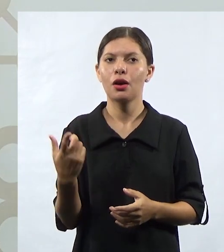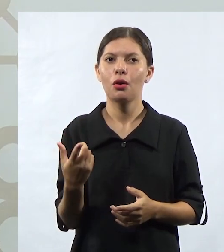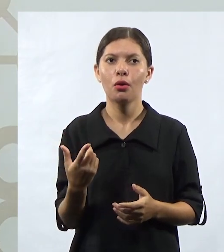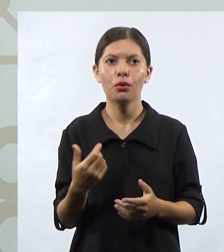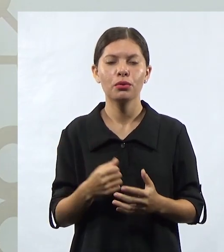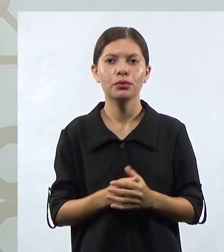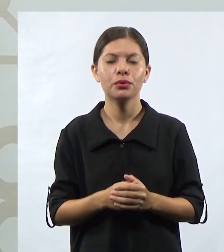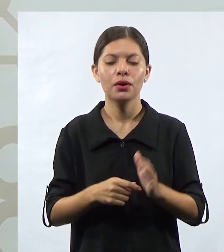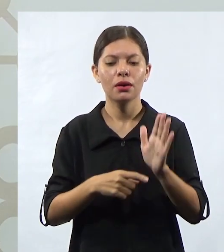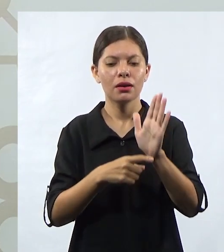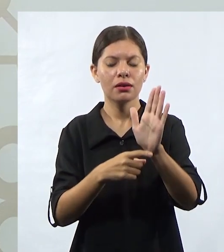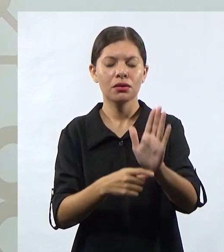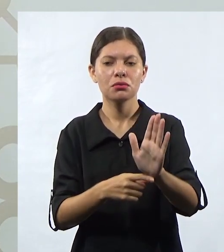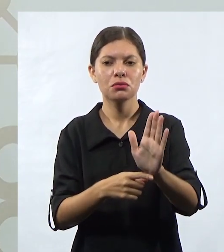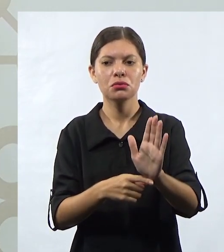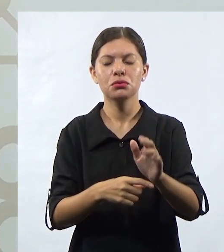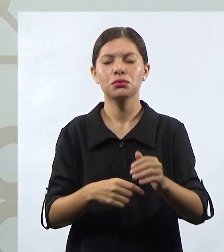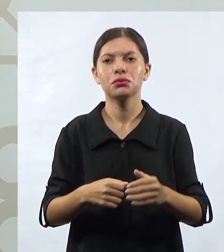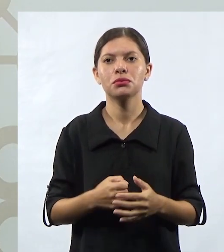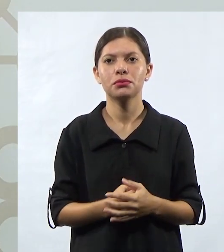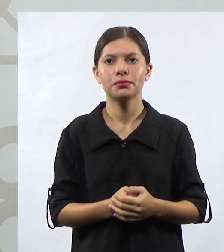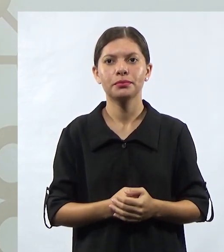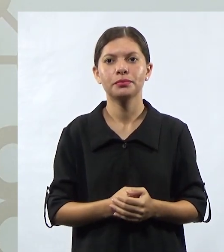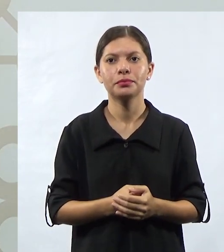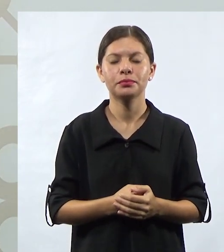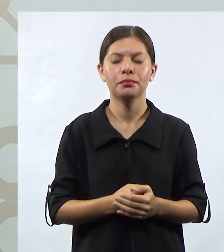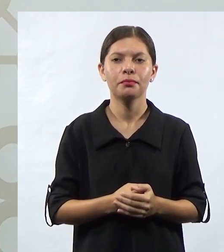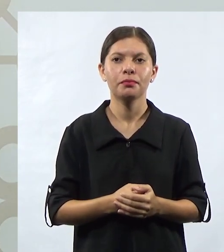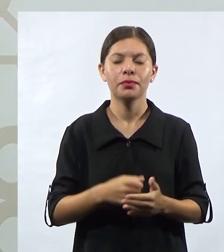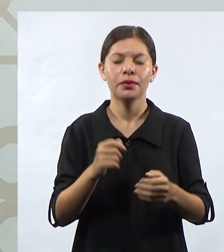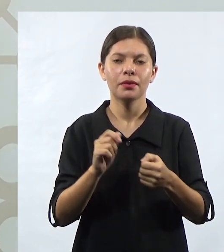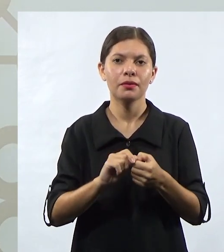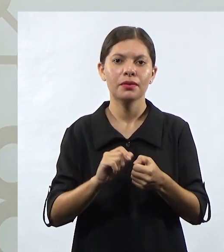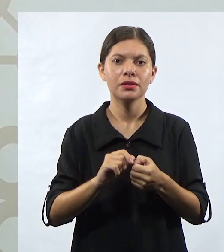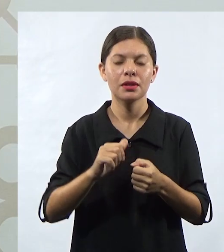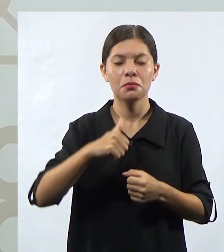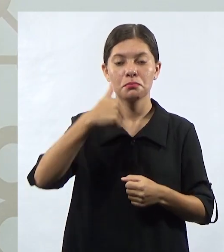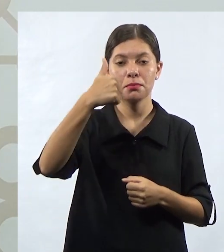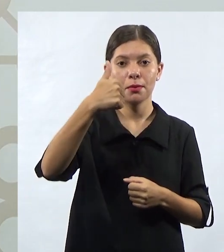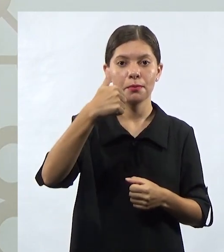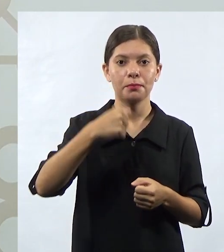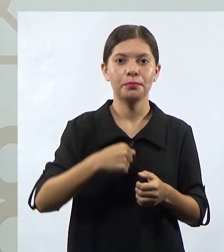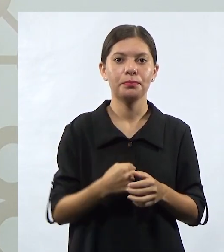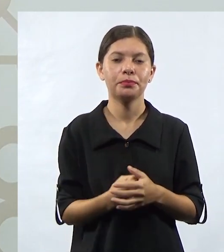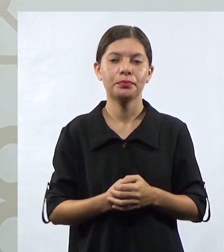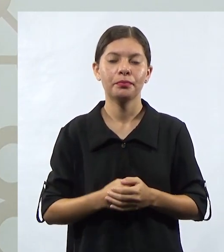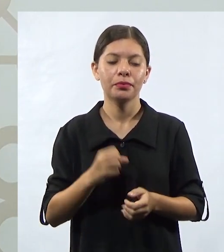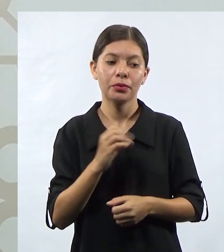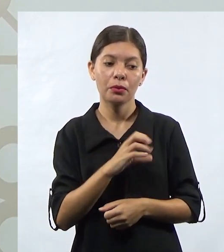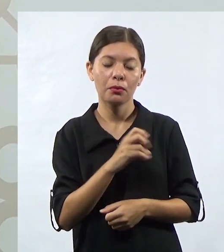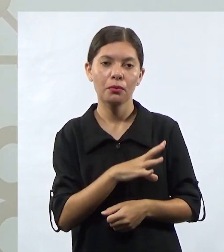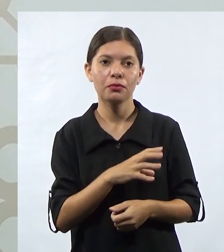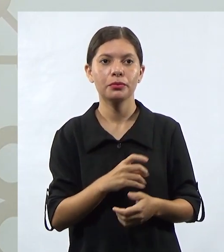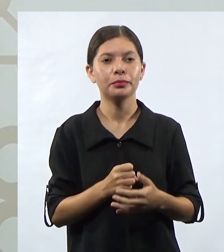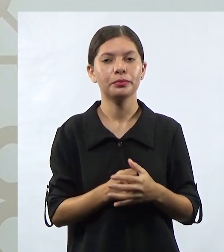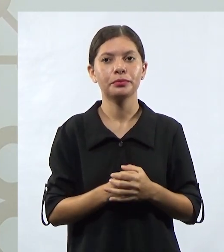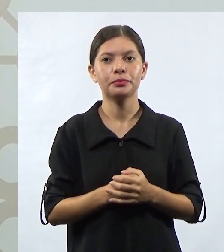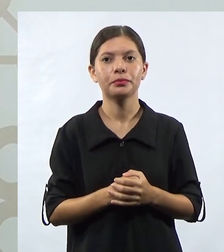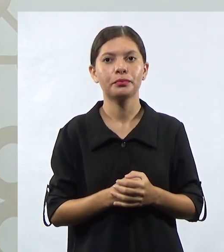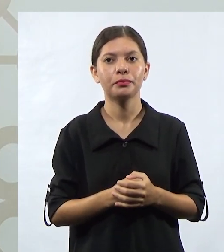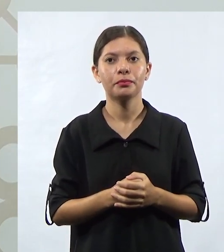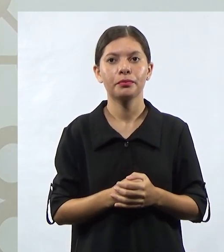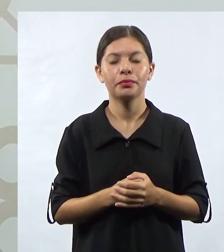gente tentou trabalhar aqui essa ideia do que é a concepção da linha do tempo, a essência, né, os fundamentos